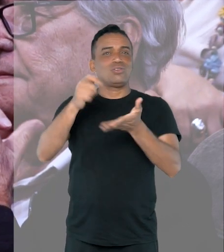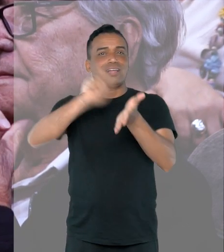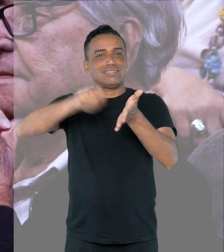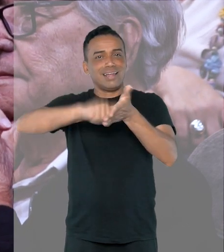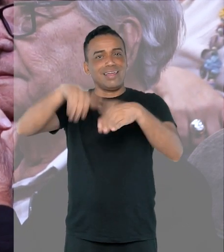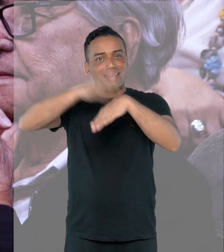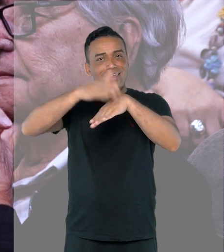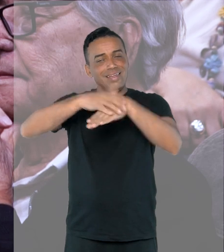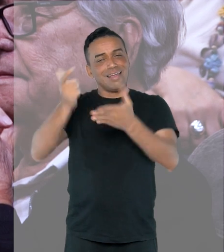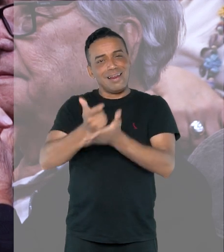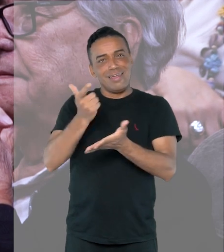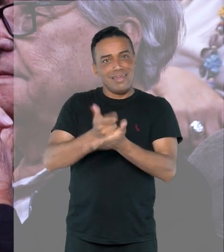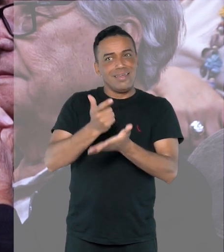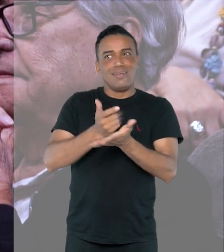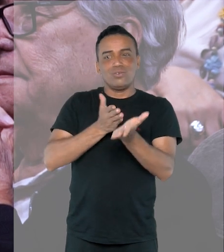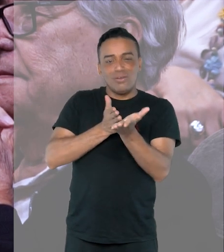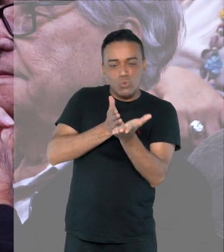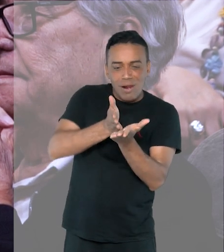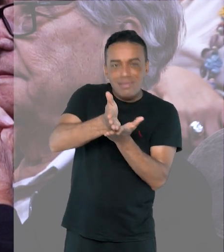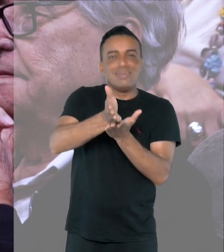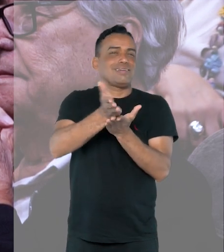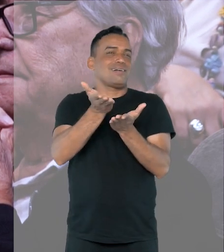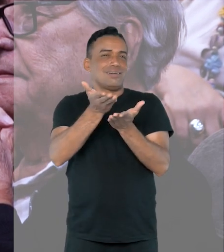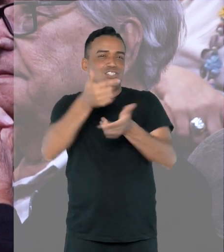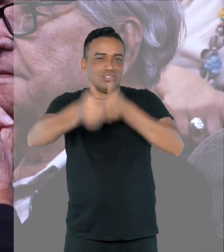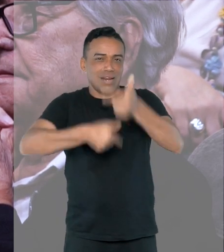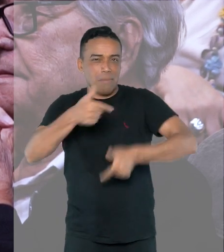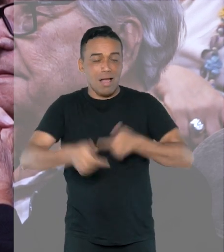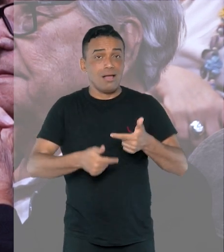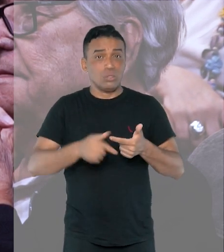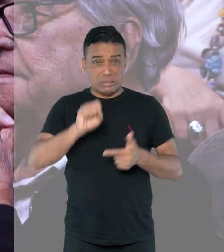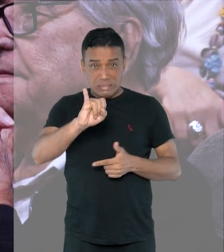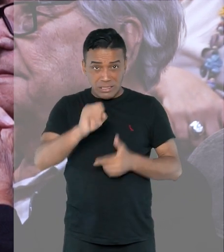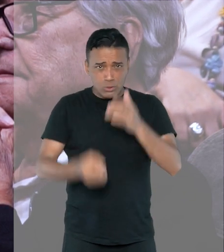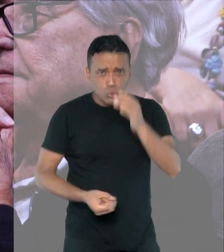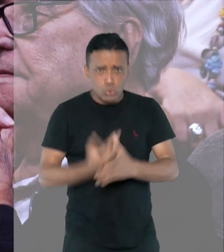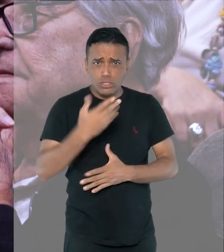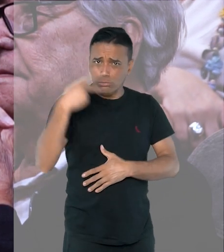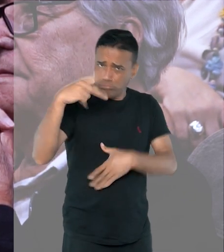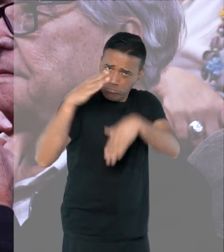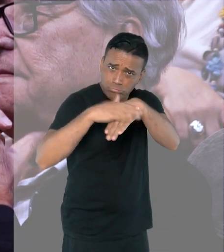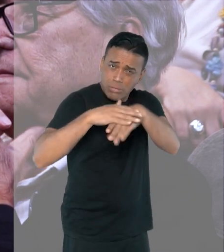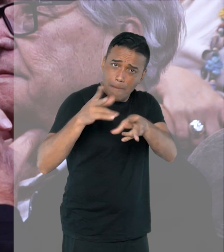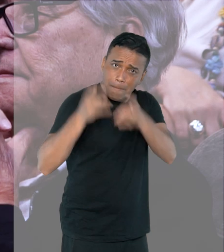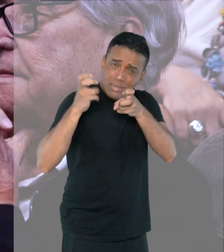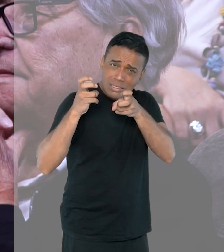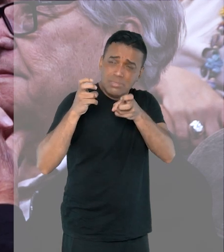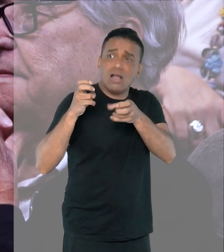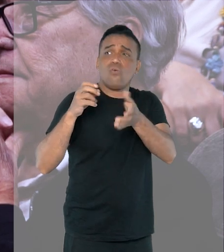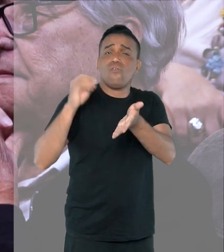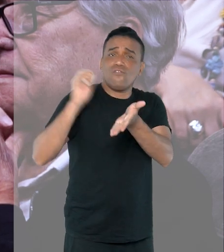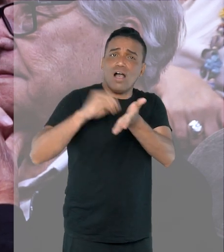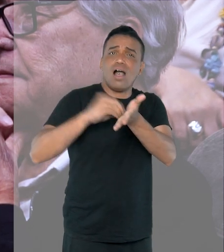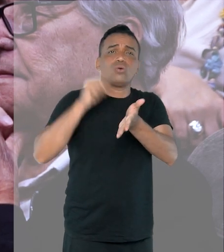muito essa tua linha de raciocínio. Se isso também surgiu por uma percepção da falta de protagonismo do